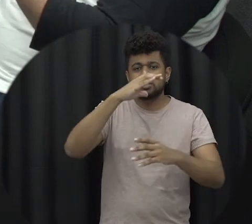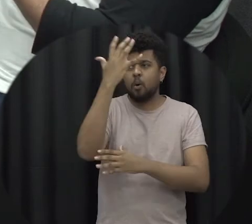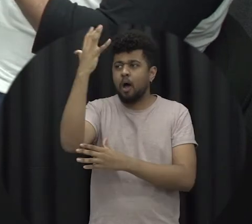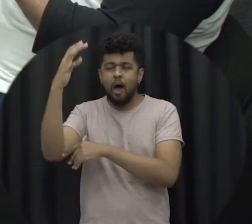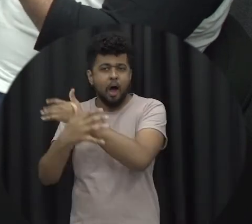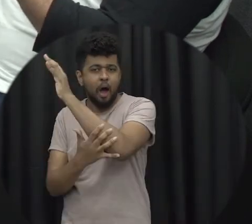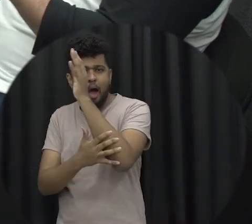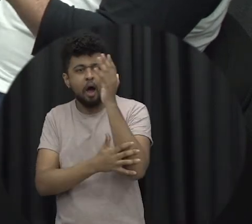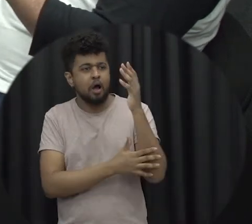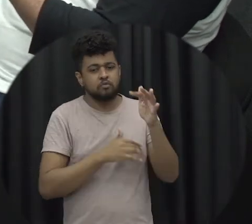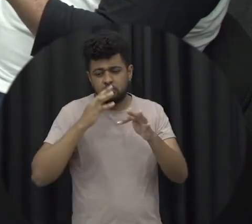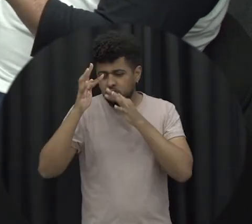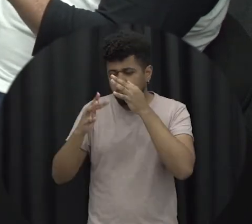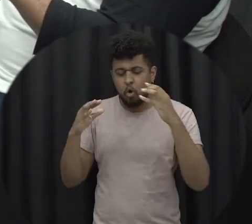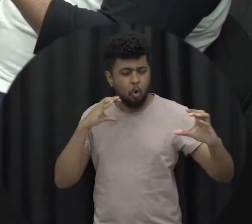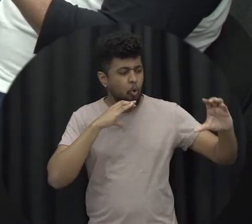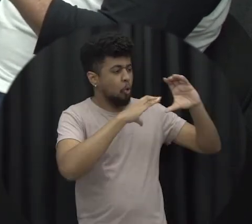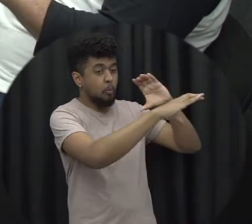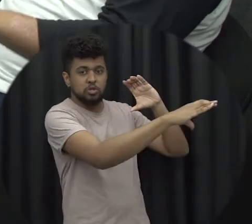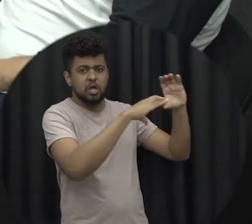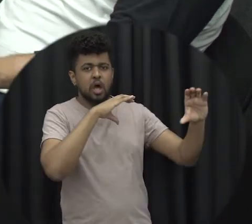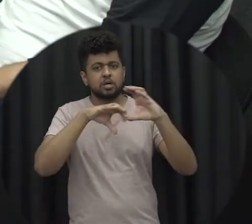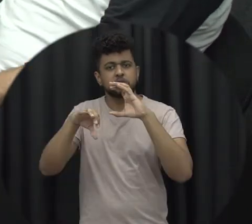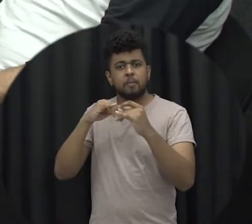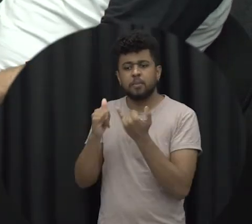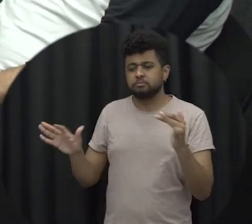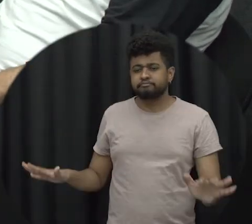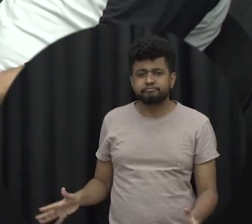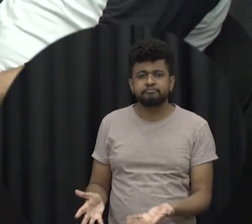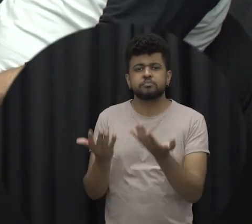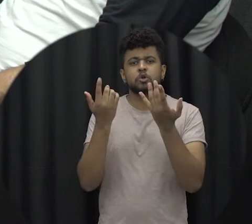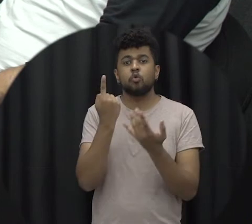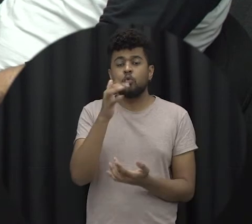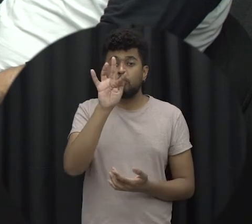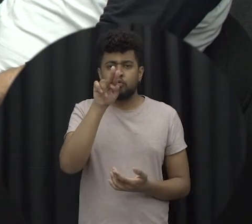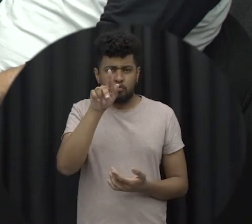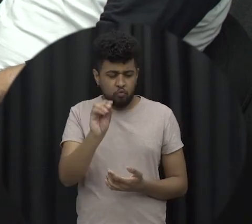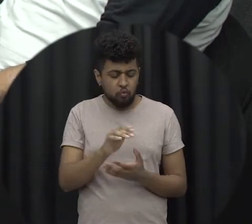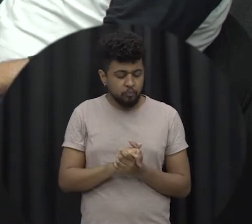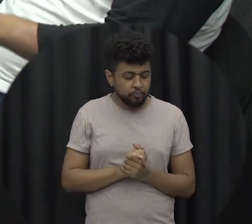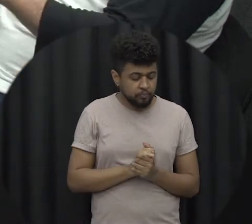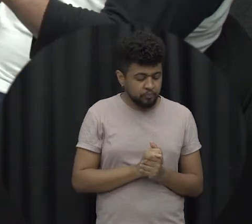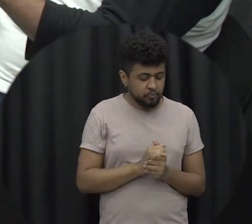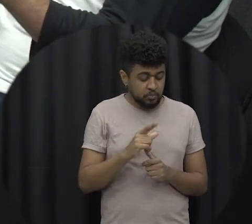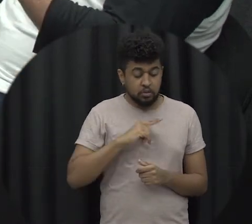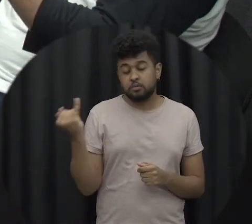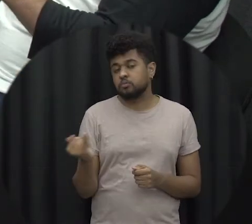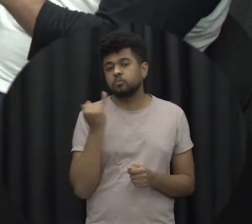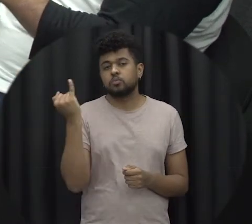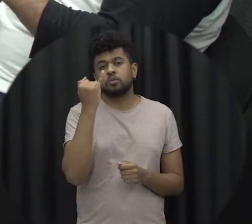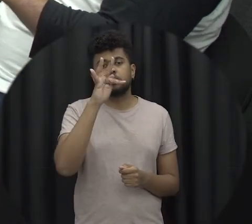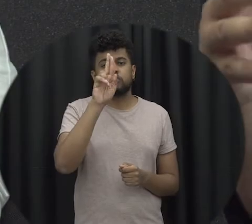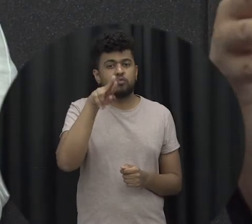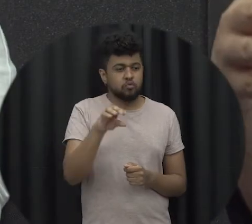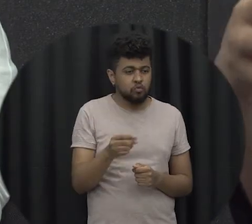entre as plantas, e citava em específico a função de um fungo, né, da importância desse fungo em fazer essa